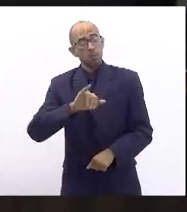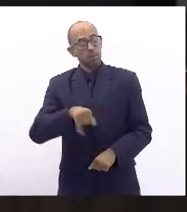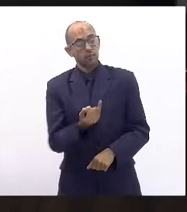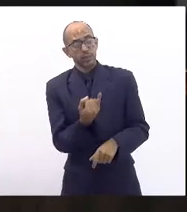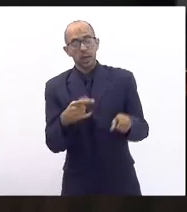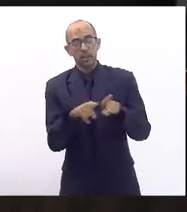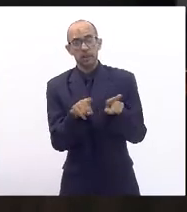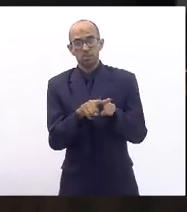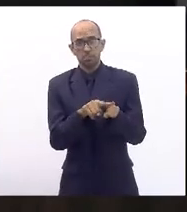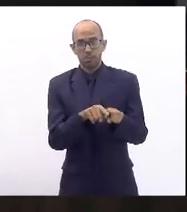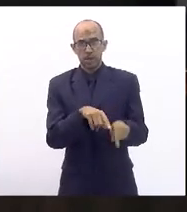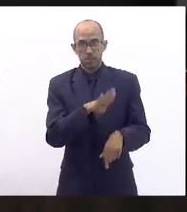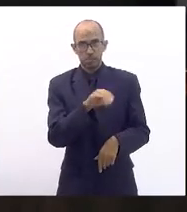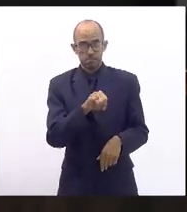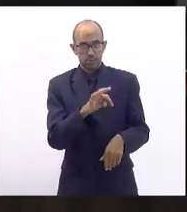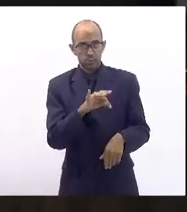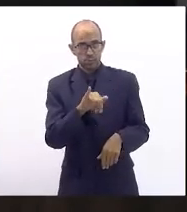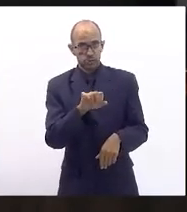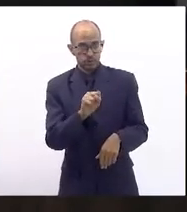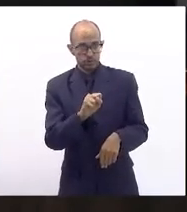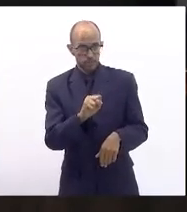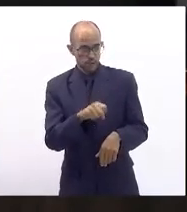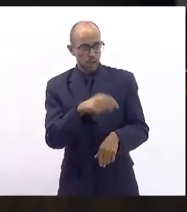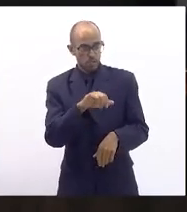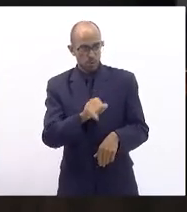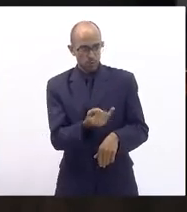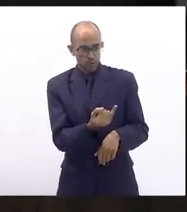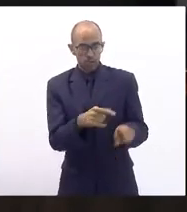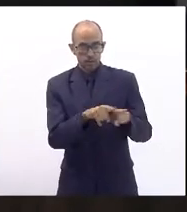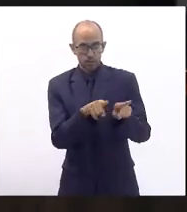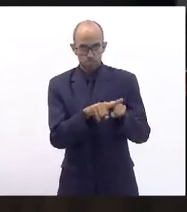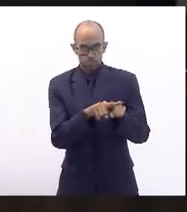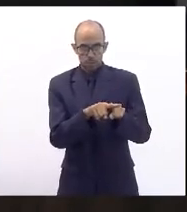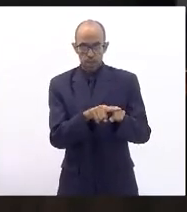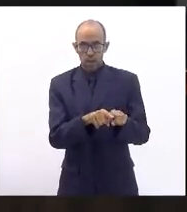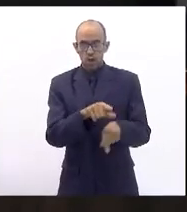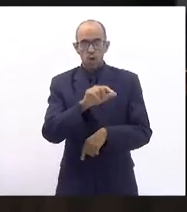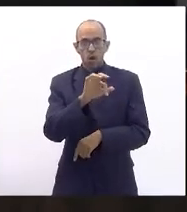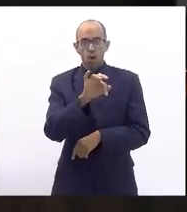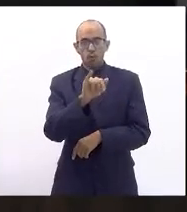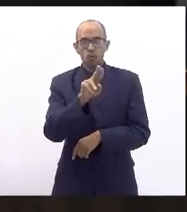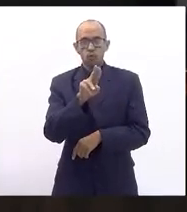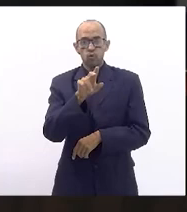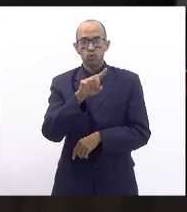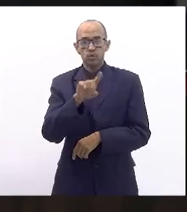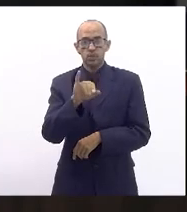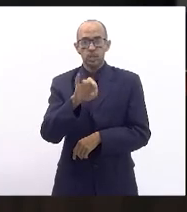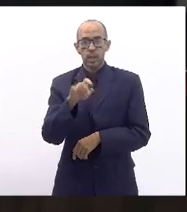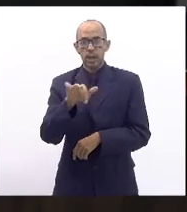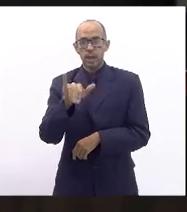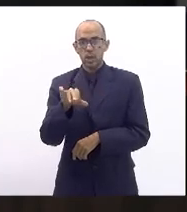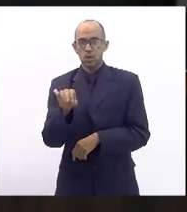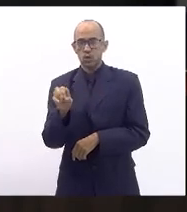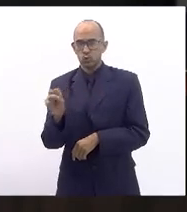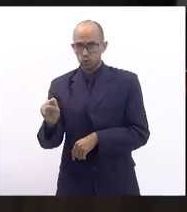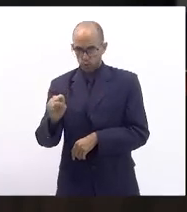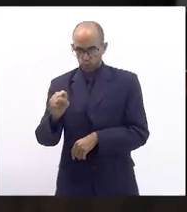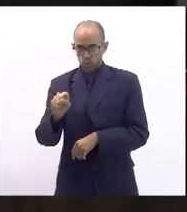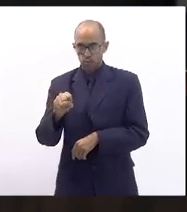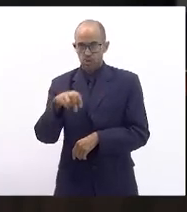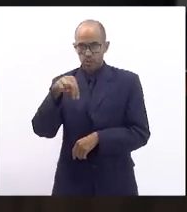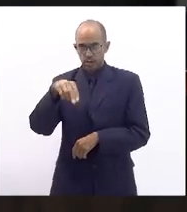de lembrar também o trabalho de fuzileiros navais lá no ocorrido também agradecer aqui nesse momento a